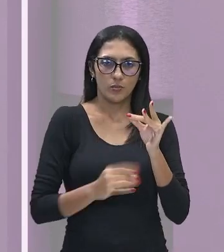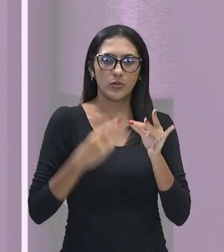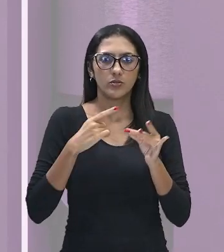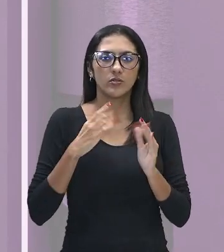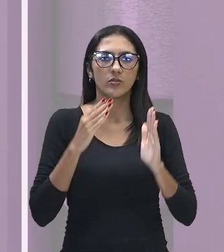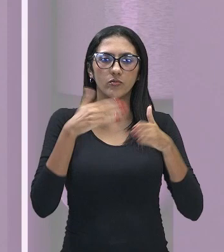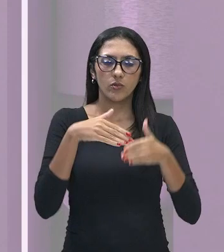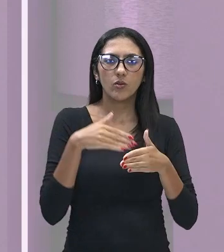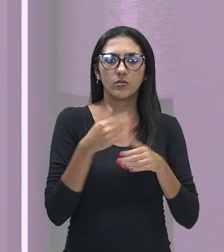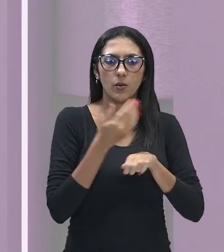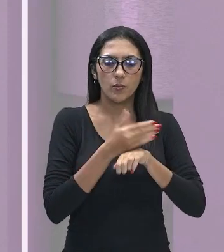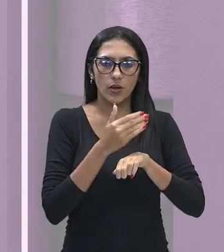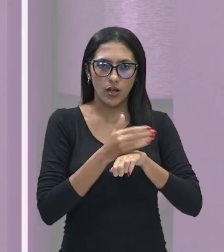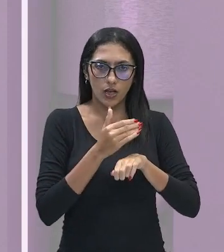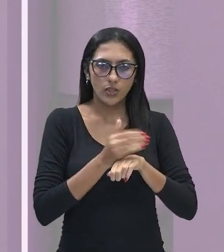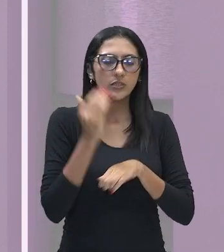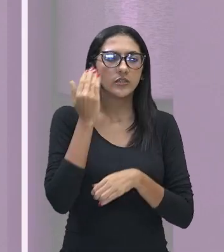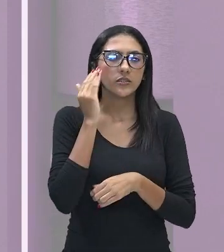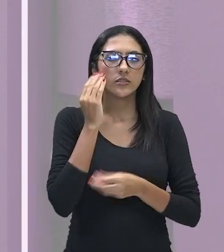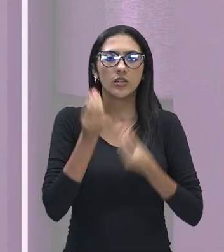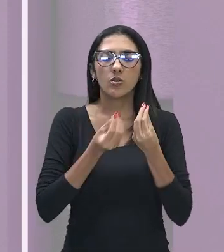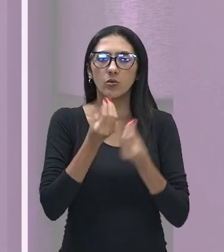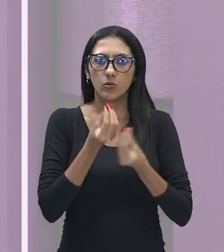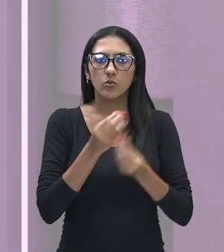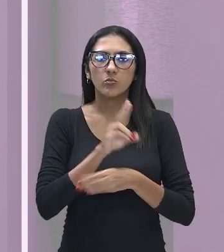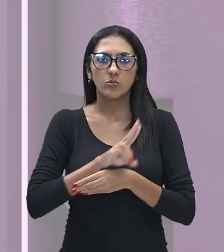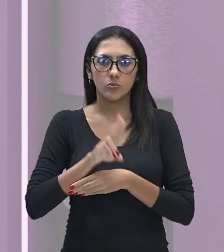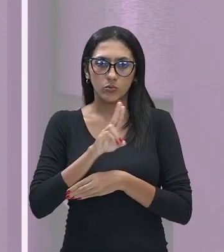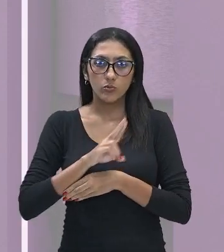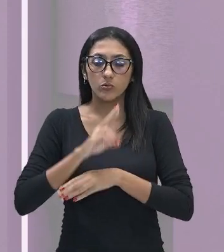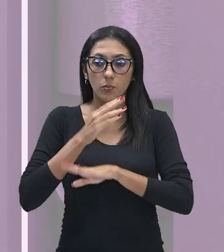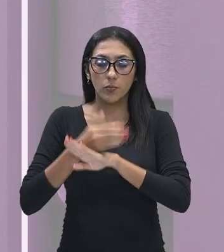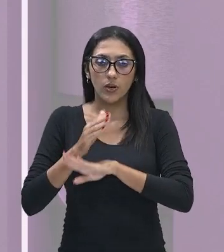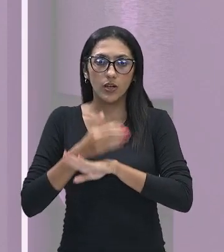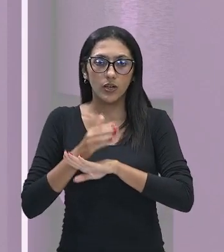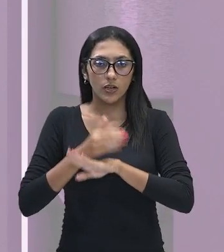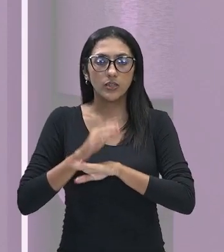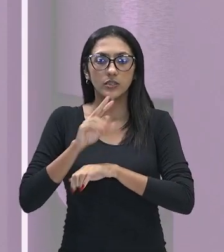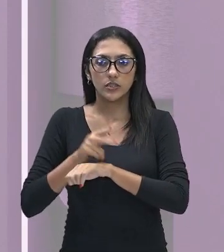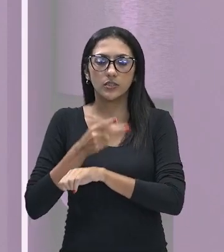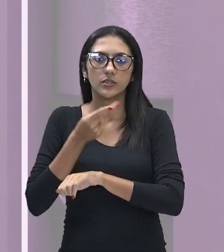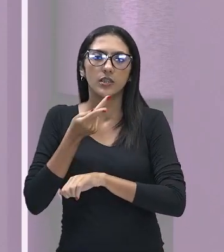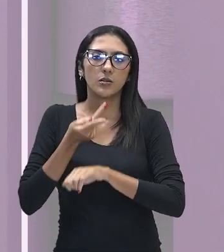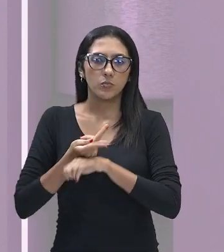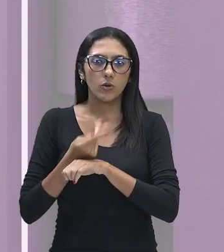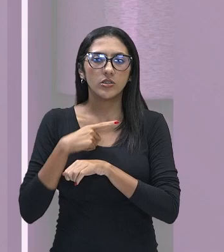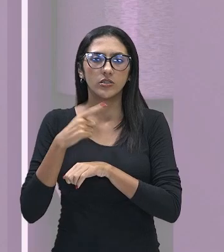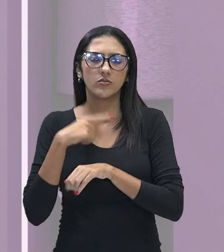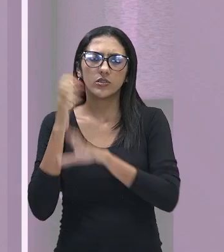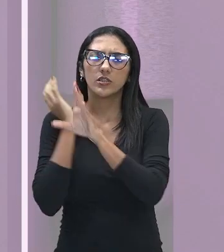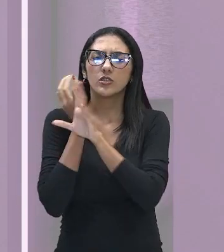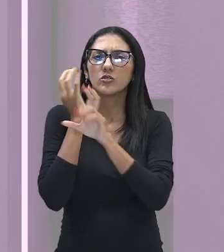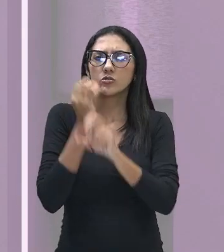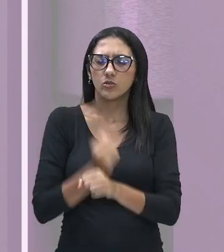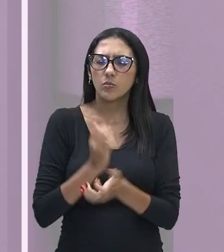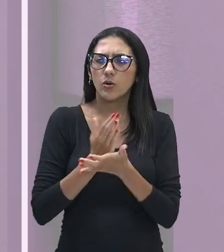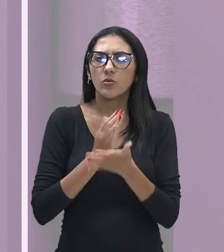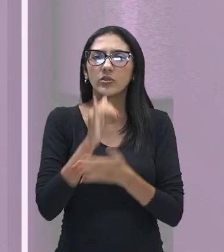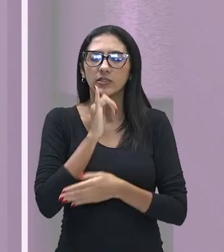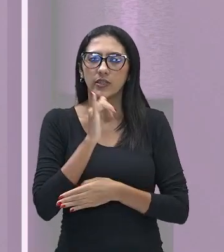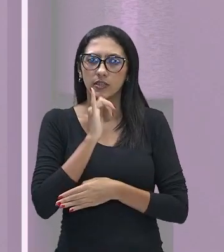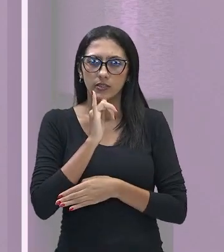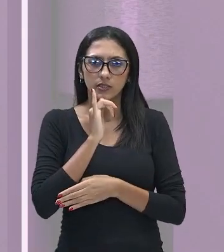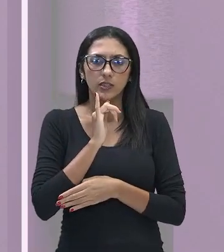para a aplicação, onde nós vamos ver ali a equação do primeiro grau na prática. E a segunda, nós vamos estar resolvendo ali exemplos, praticando um